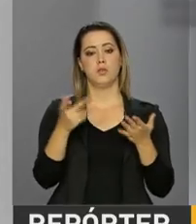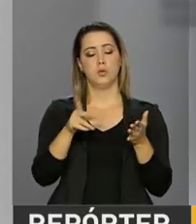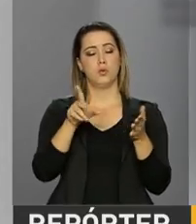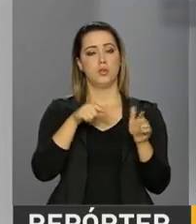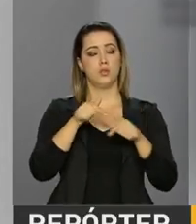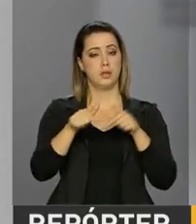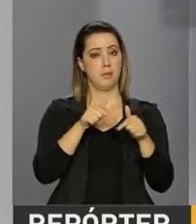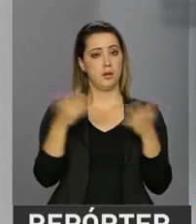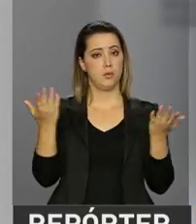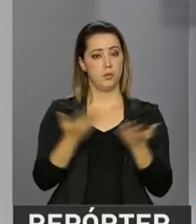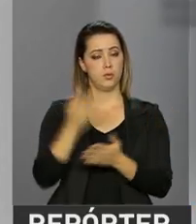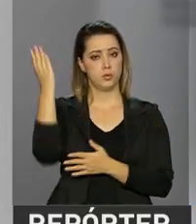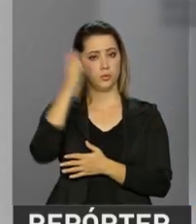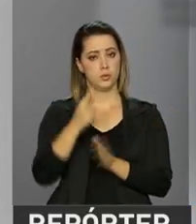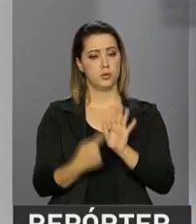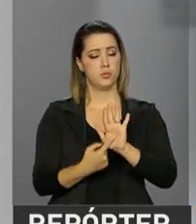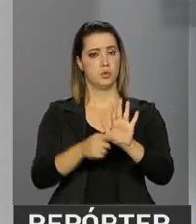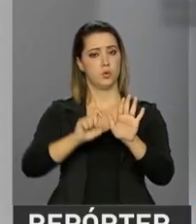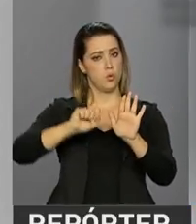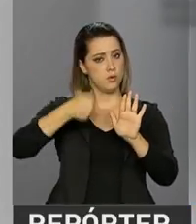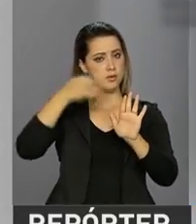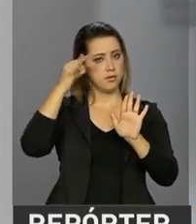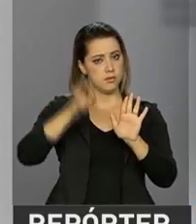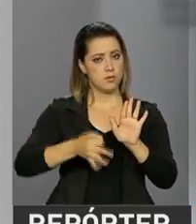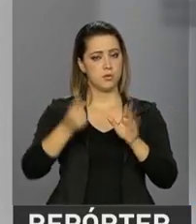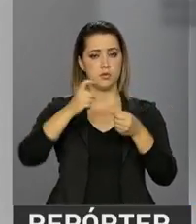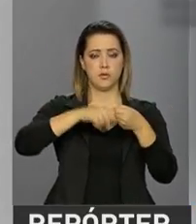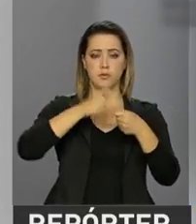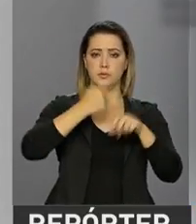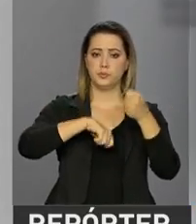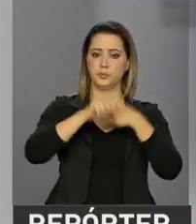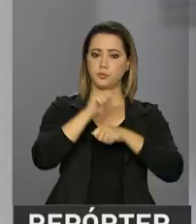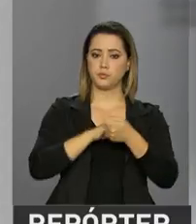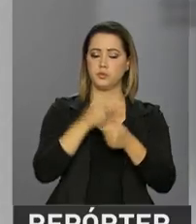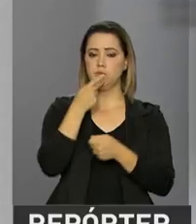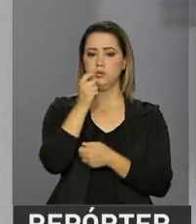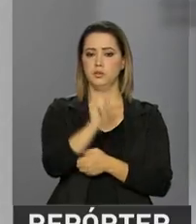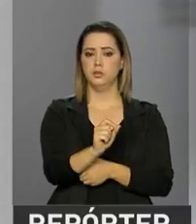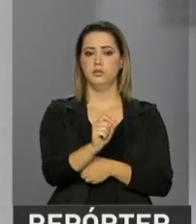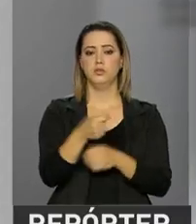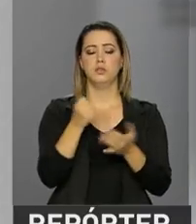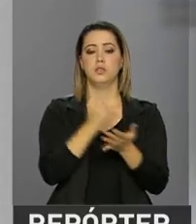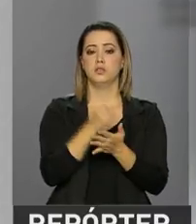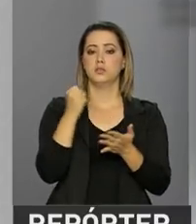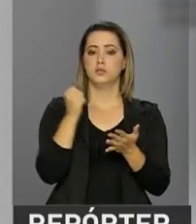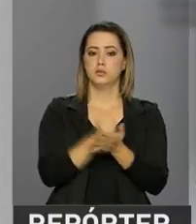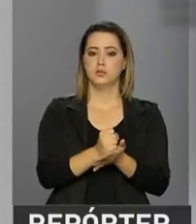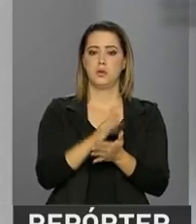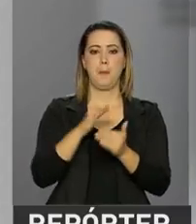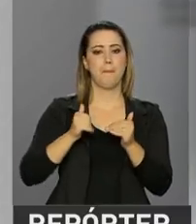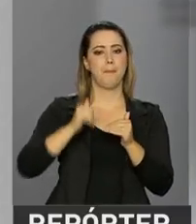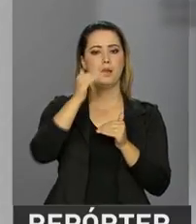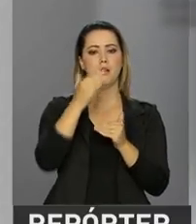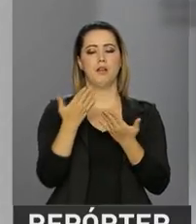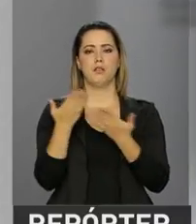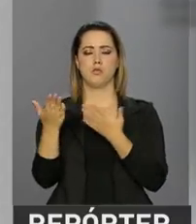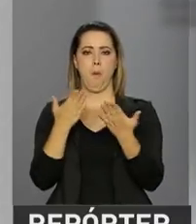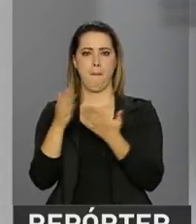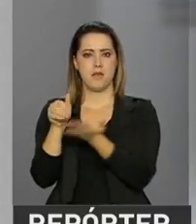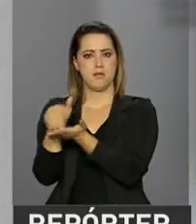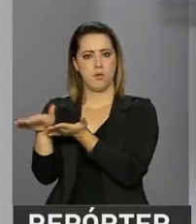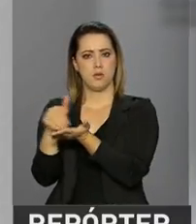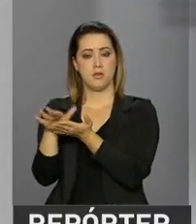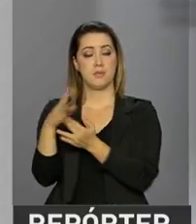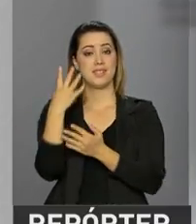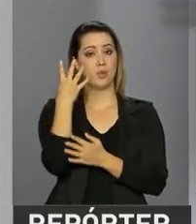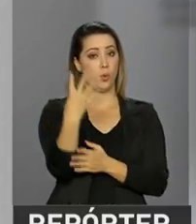trabalho no Brasil mostrou um sinal claro de recuperação. Segundo o ministro, as contratações superaram demissões em